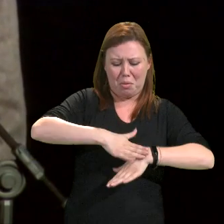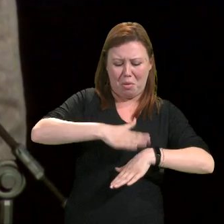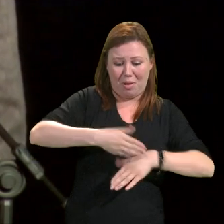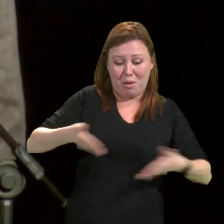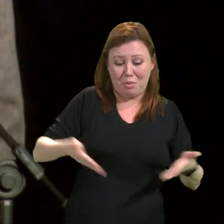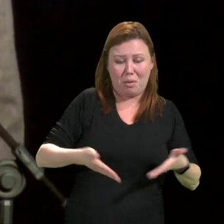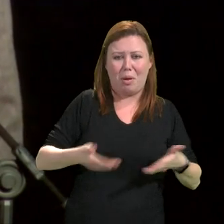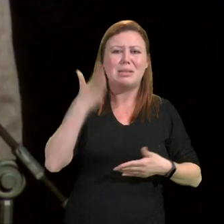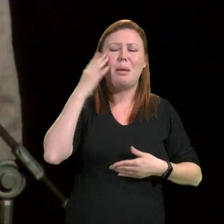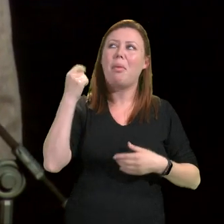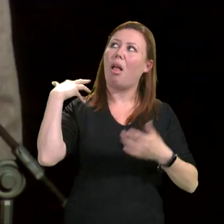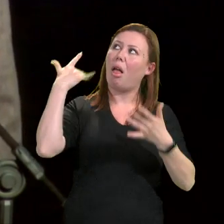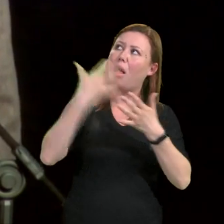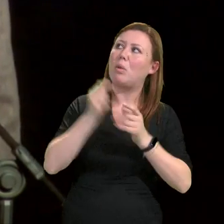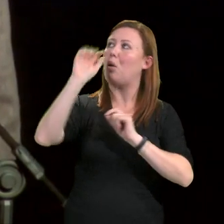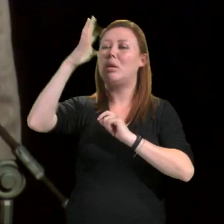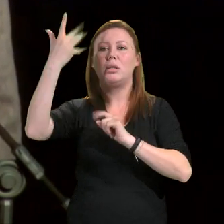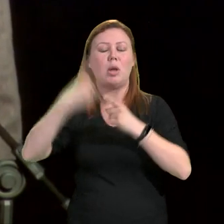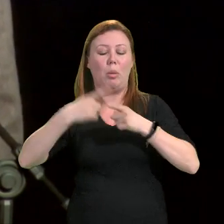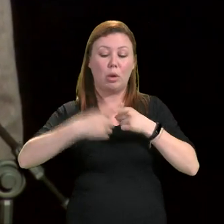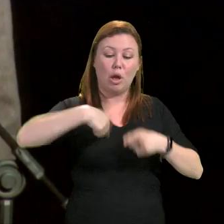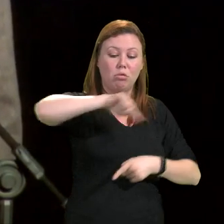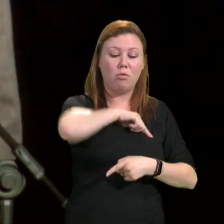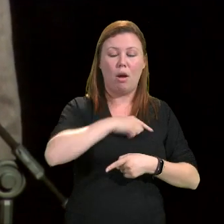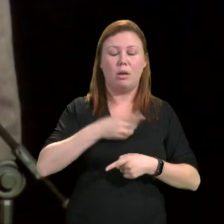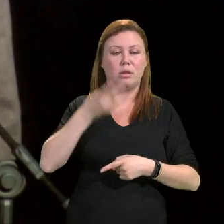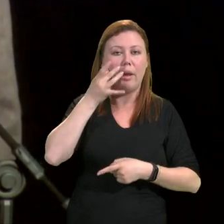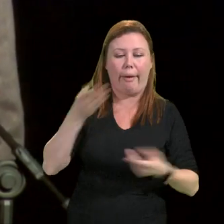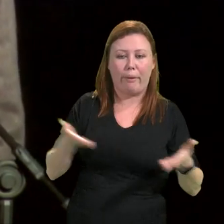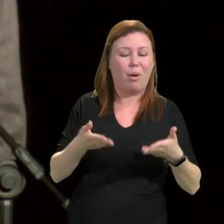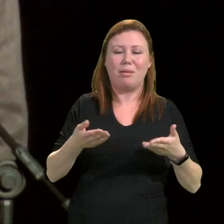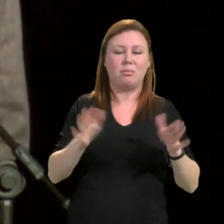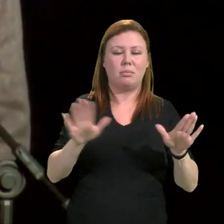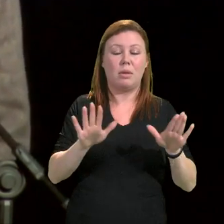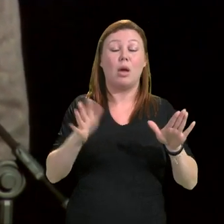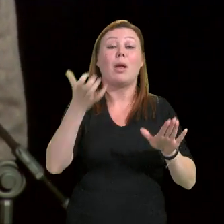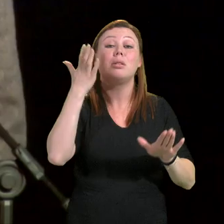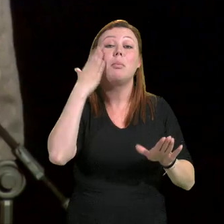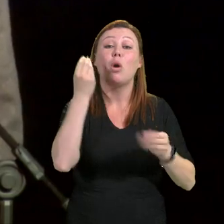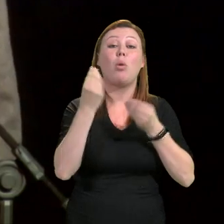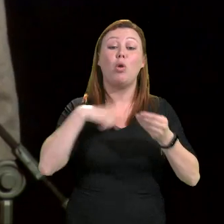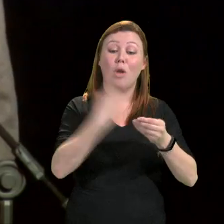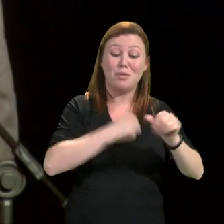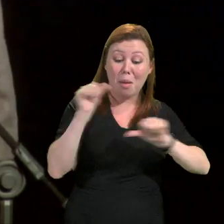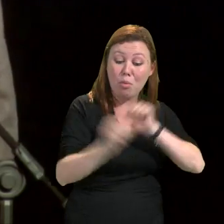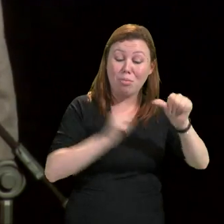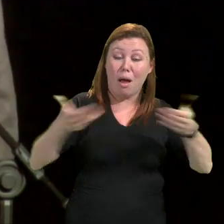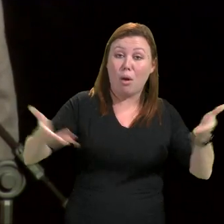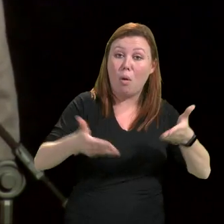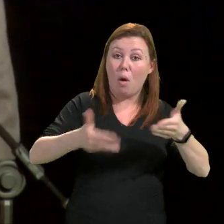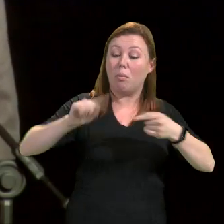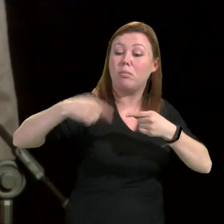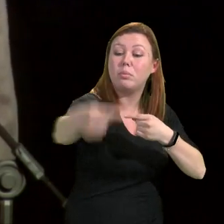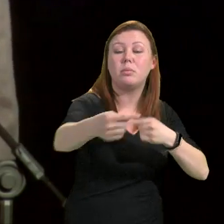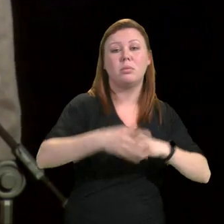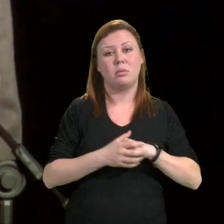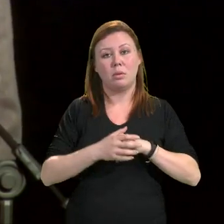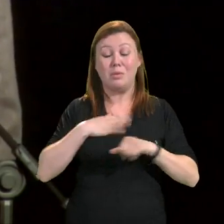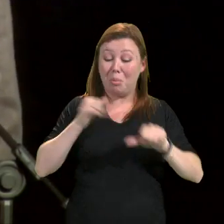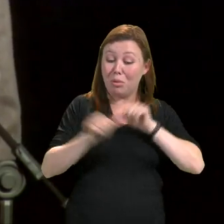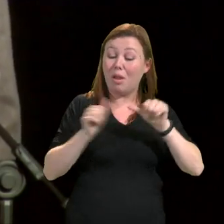a gente chegou até aqui. Eu quero saber como a gente vai sair disso. Agora é hora de lá para frente. Eu